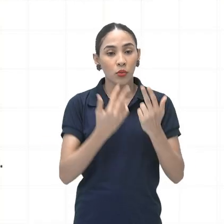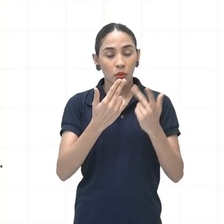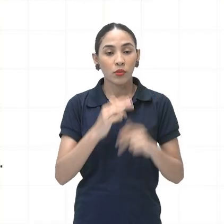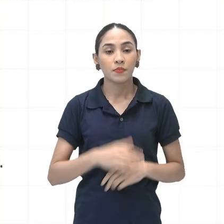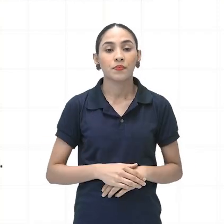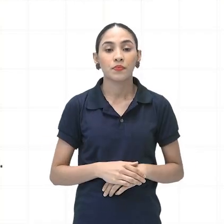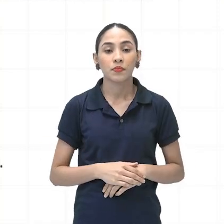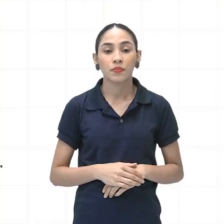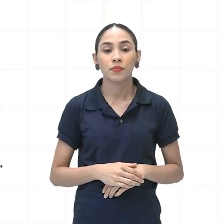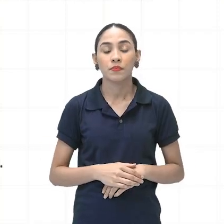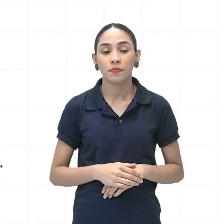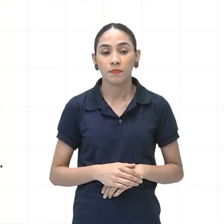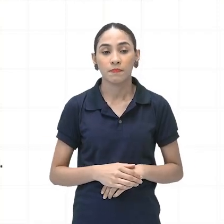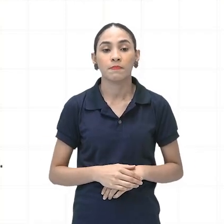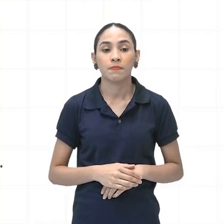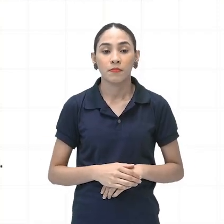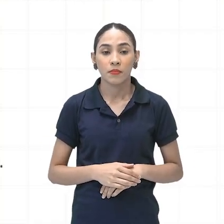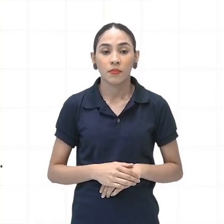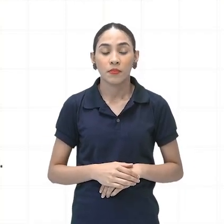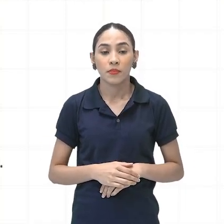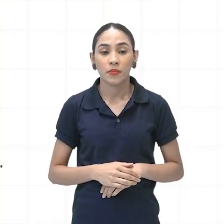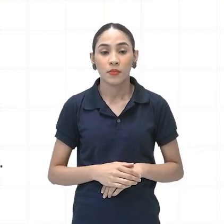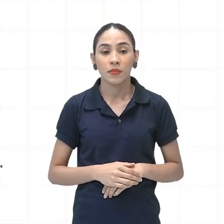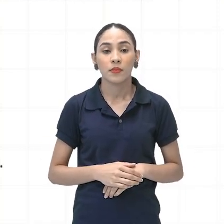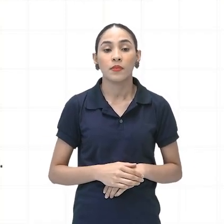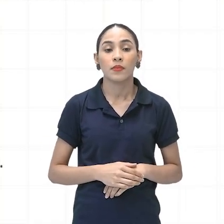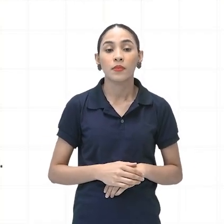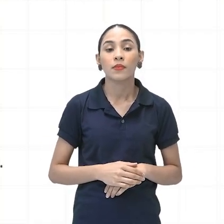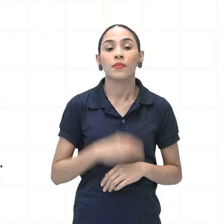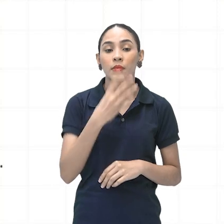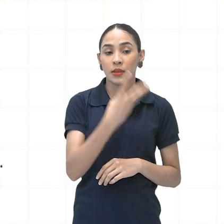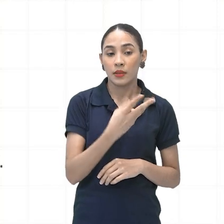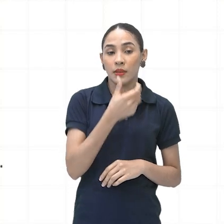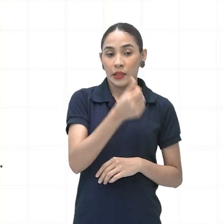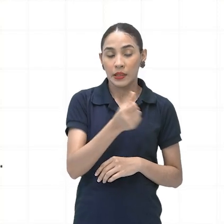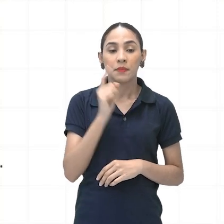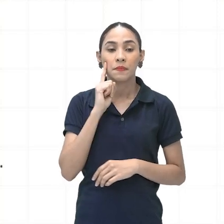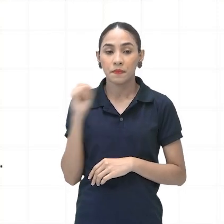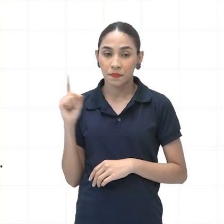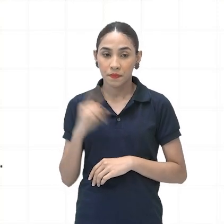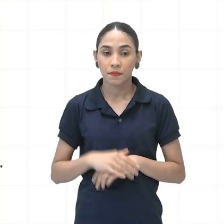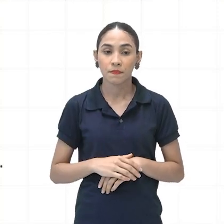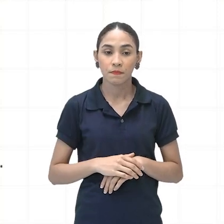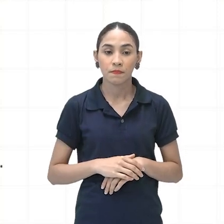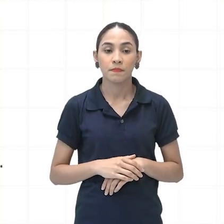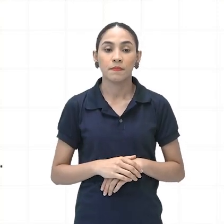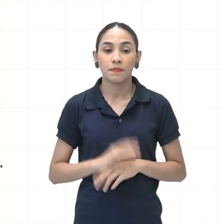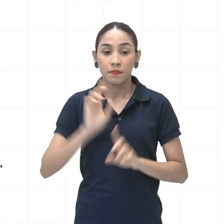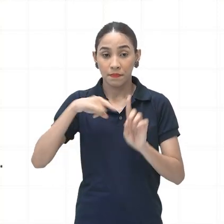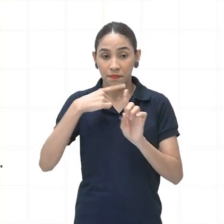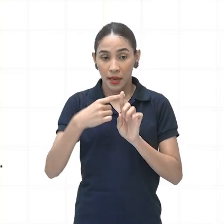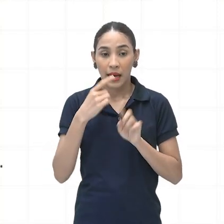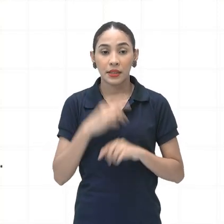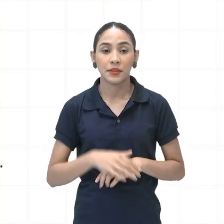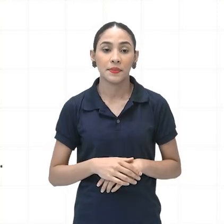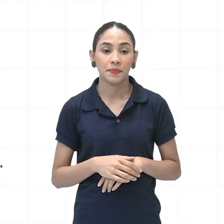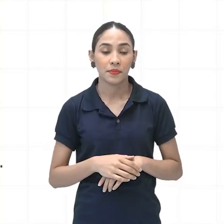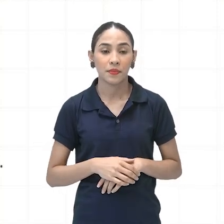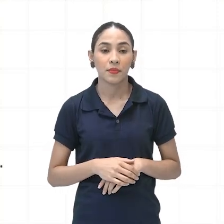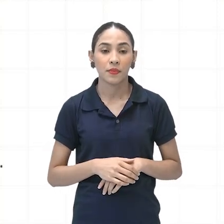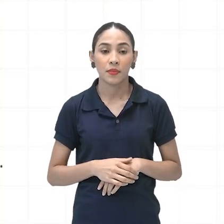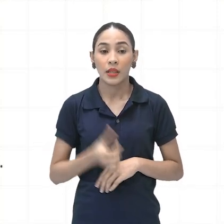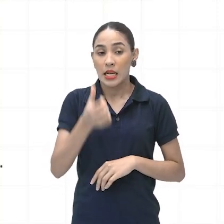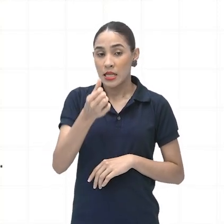quadrado, aí eu tenho que resolver essa conta, né? 6 ao quadrado é 6 vezes 6, então dá 36.